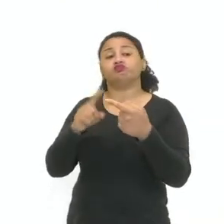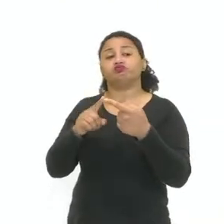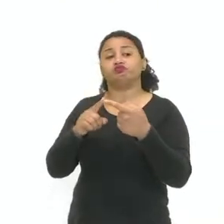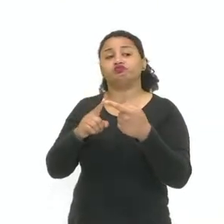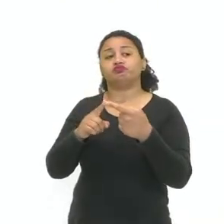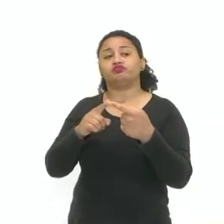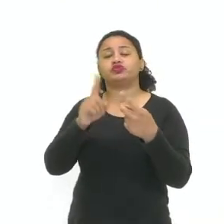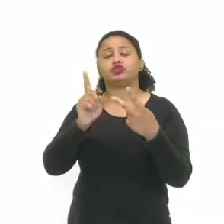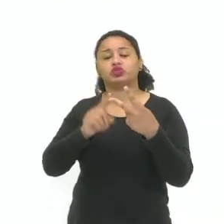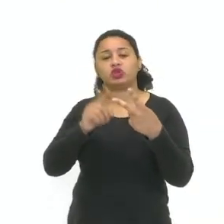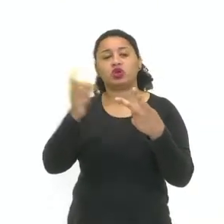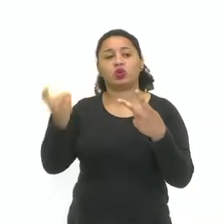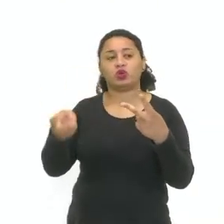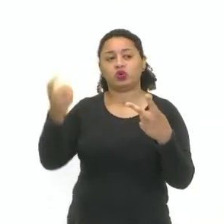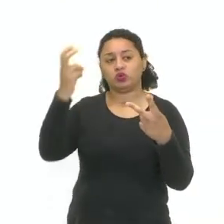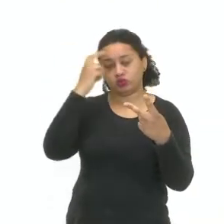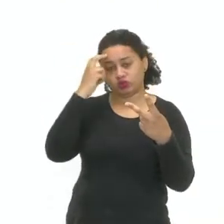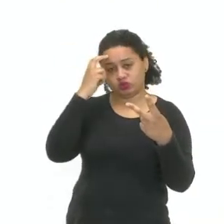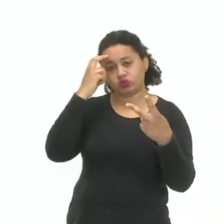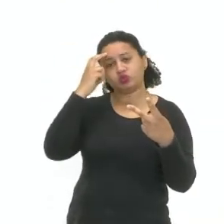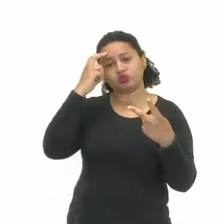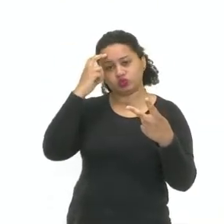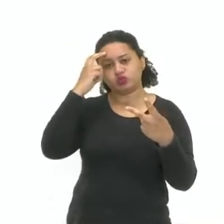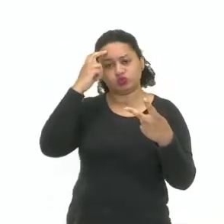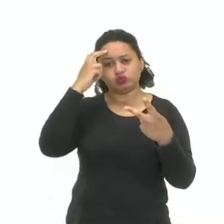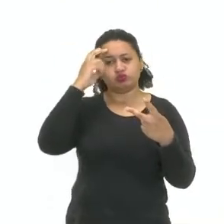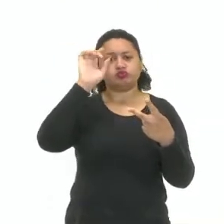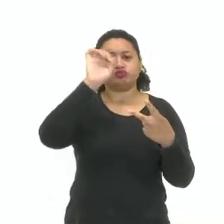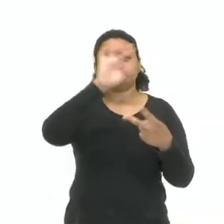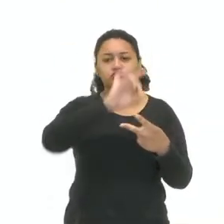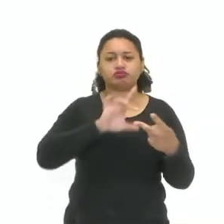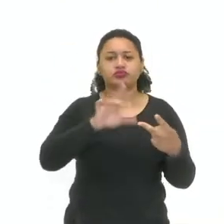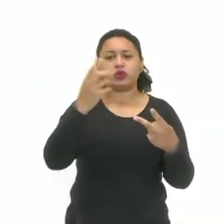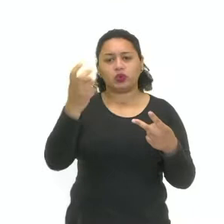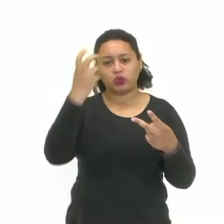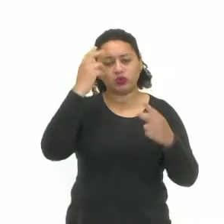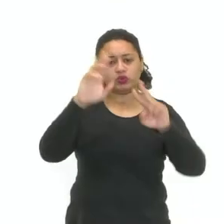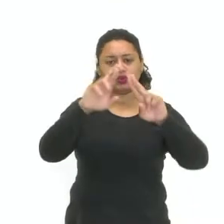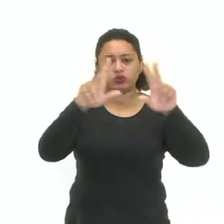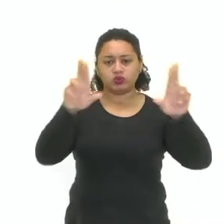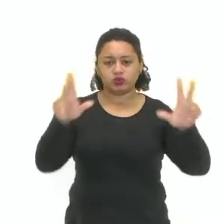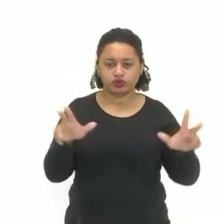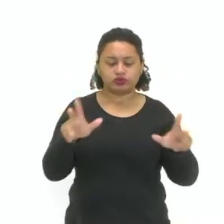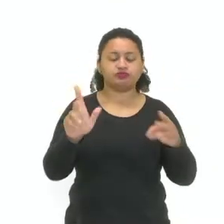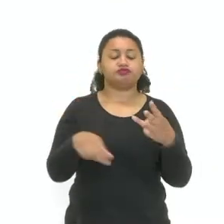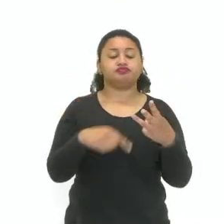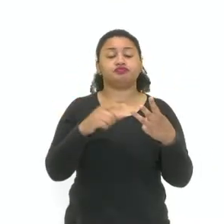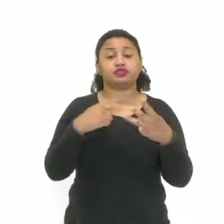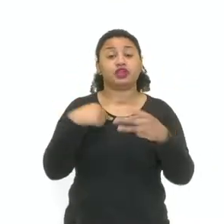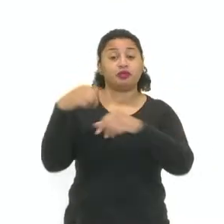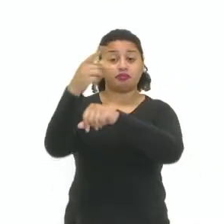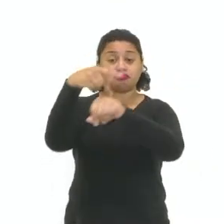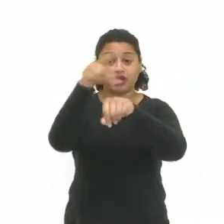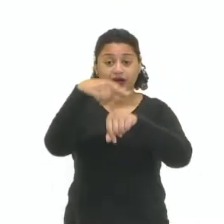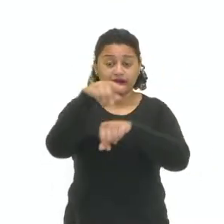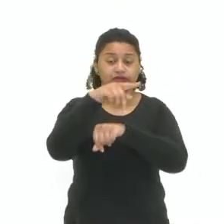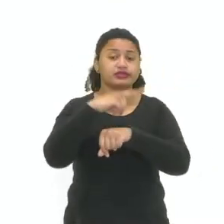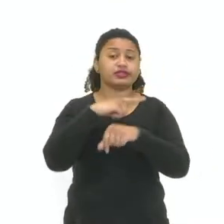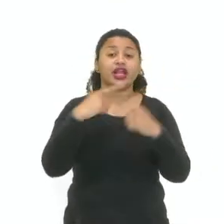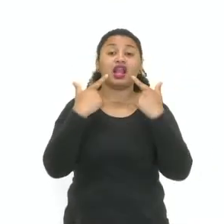critérios, por exemplo, como localização, cada um está numa posição geográfica diferente, cultura, então tem países ali que têm